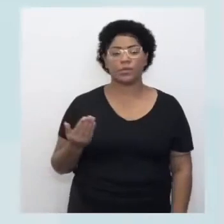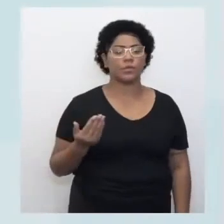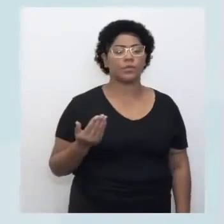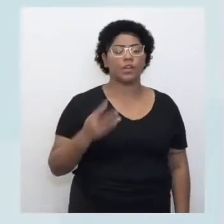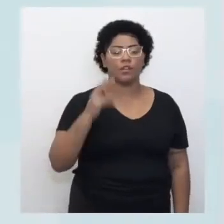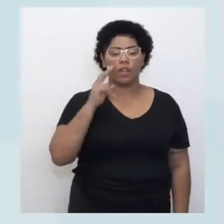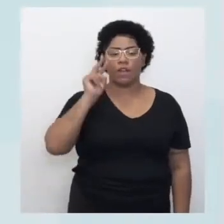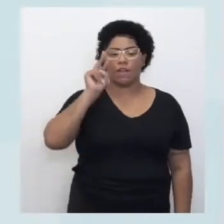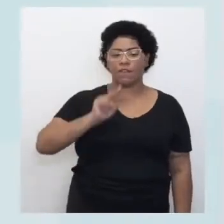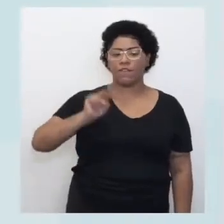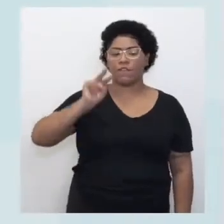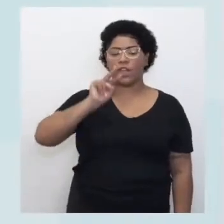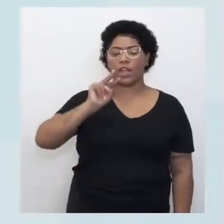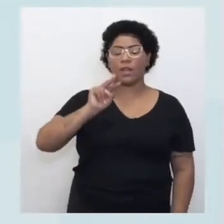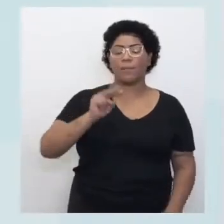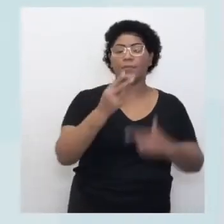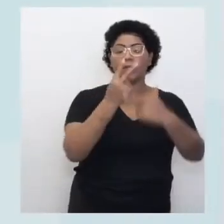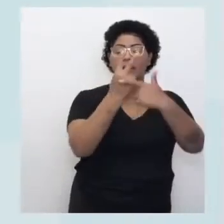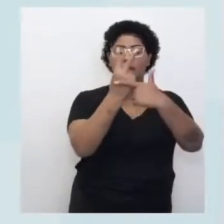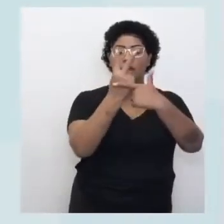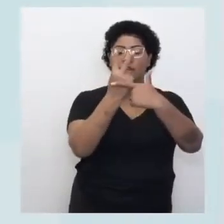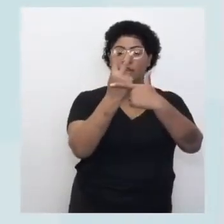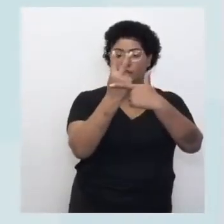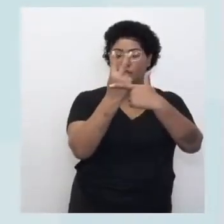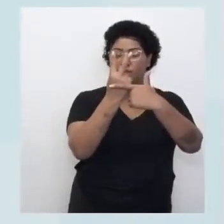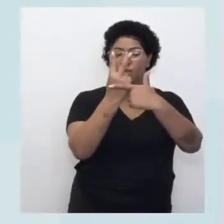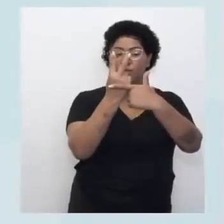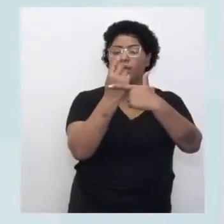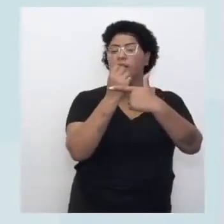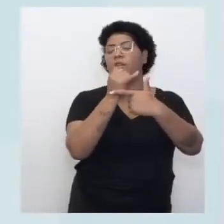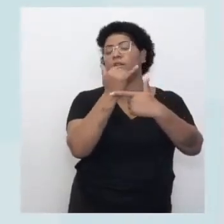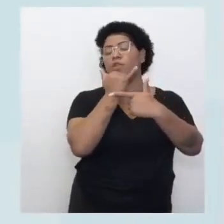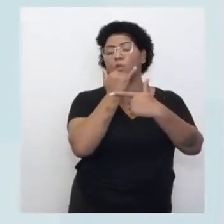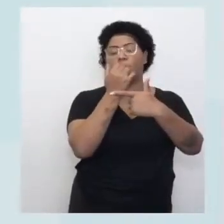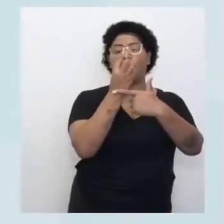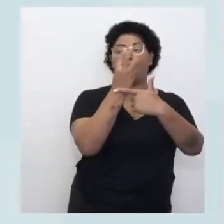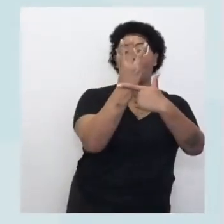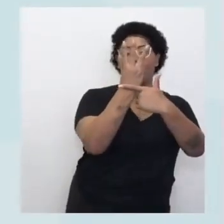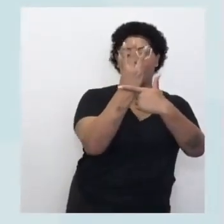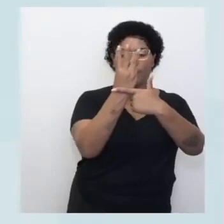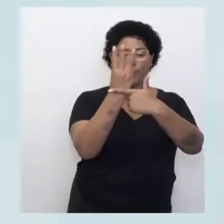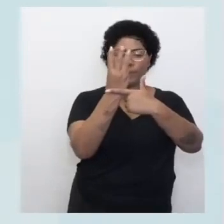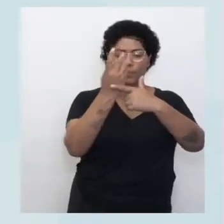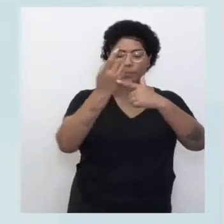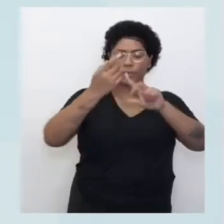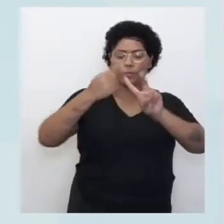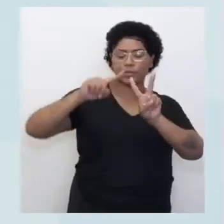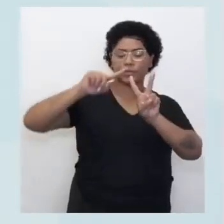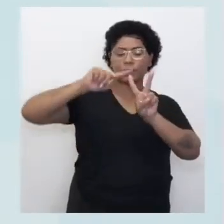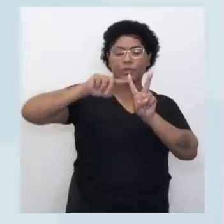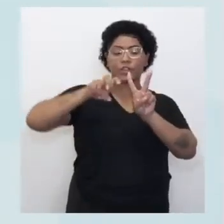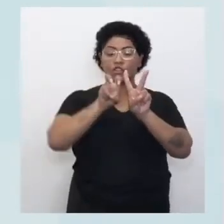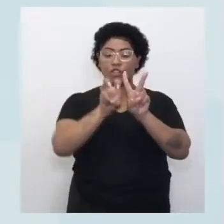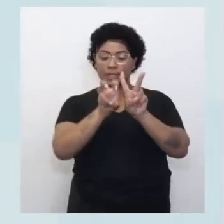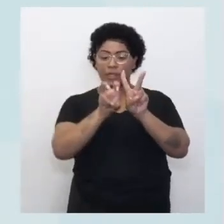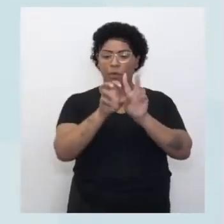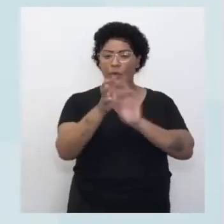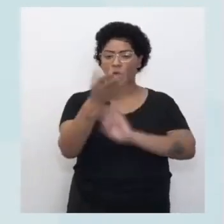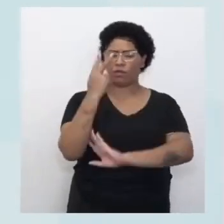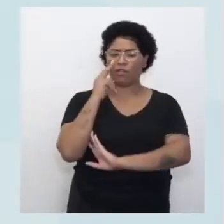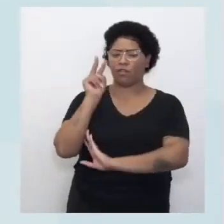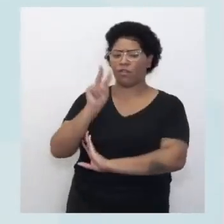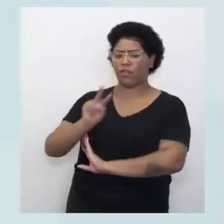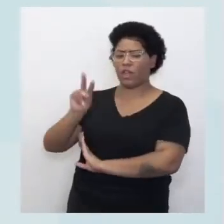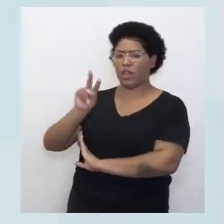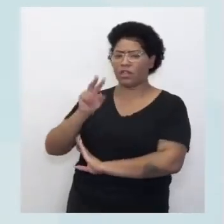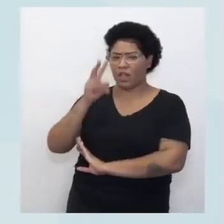fração 3 dividido por raiz quadrada de 5. Muito bem, primeira coisa que é importante nós lembrarmos.